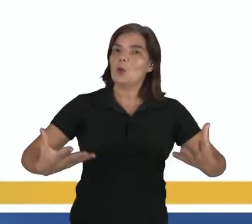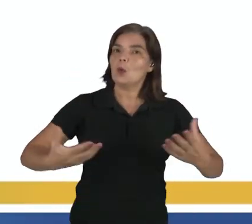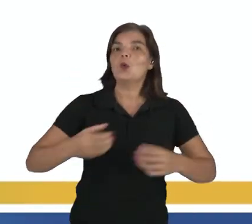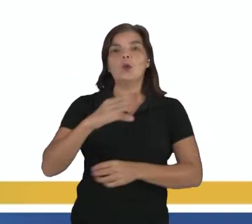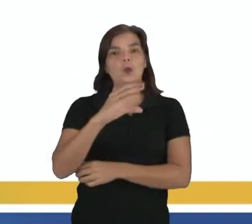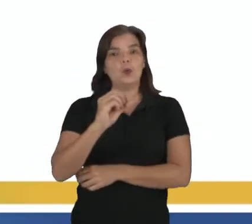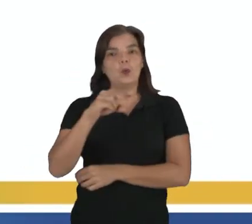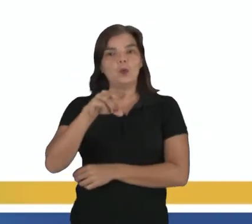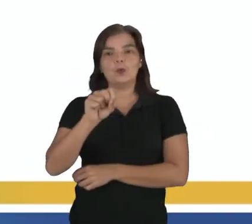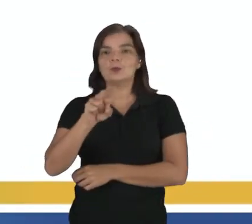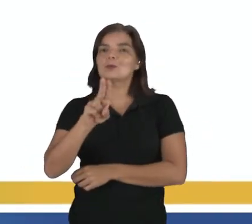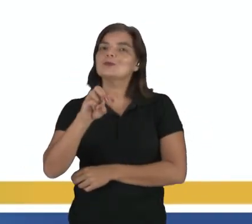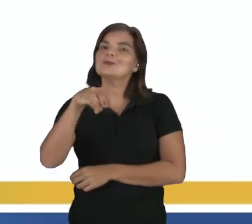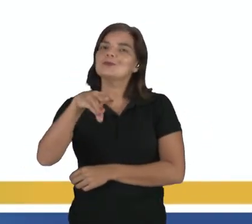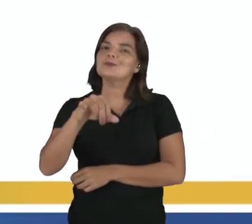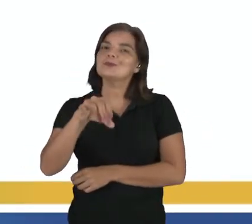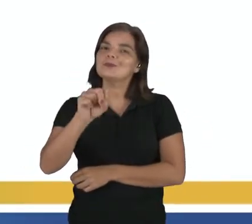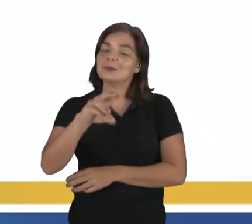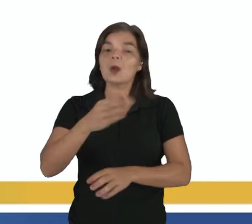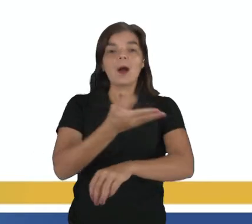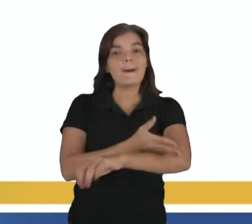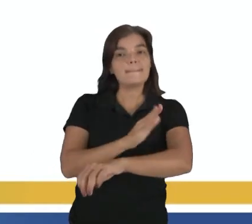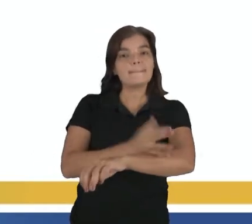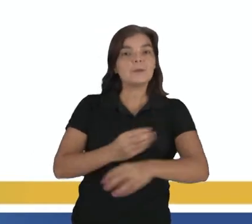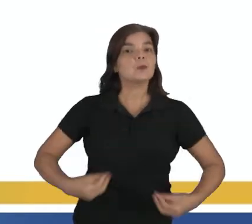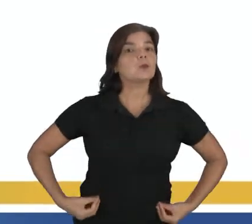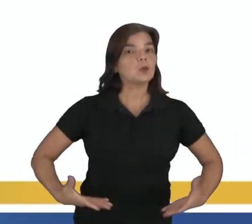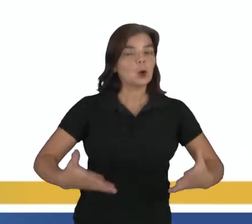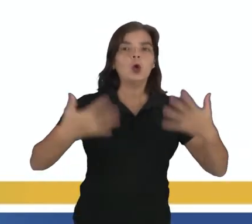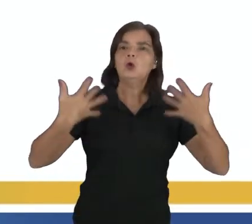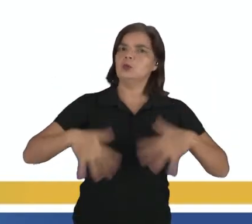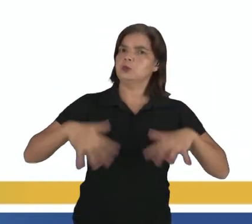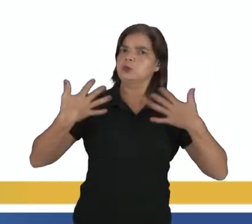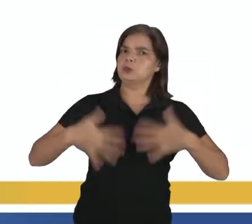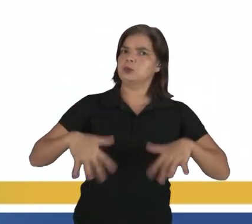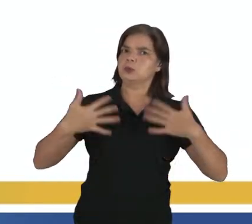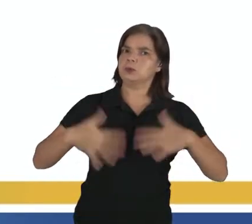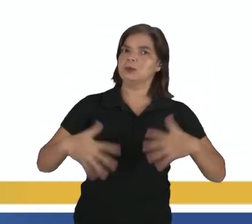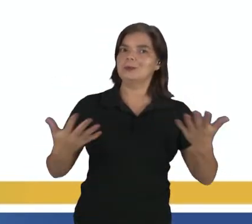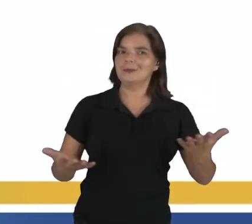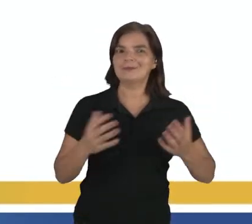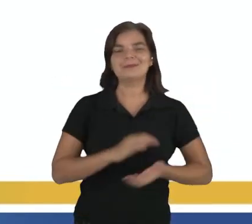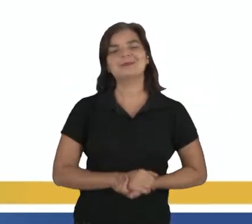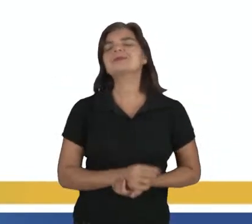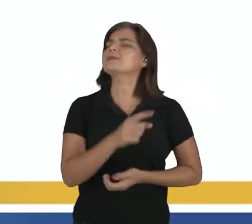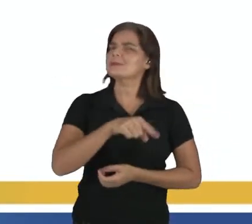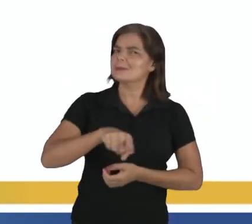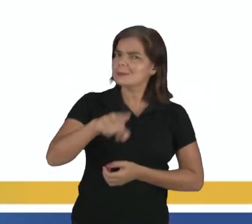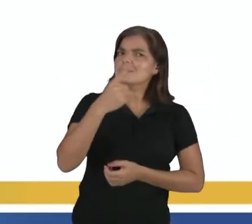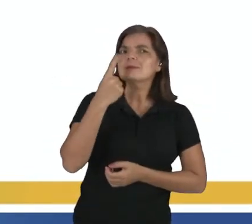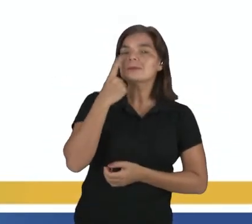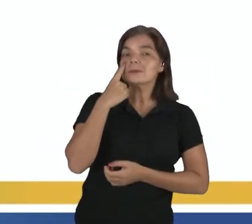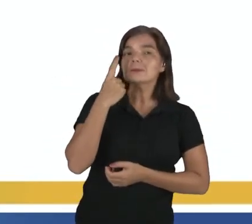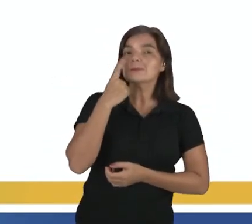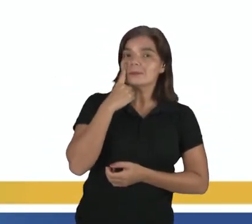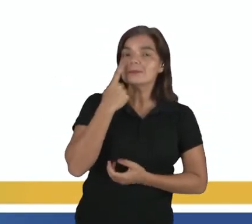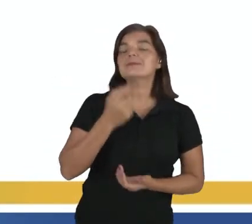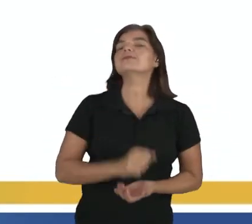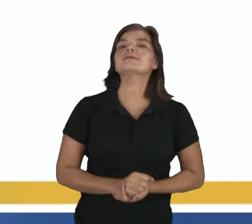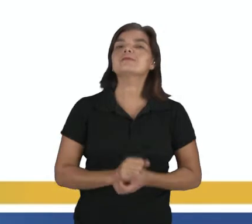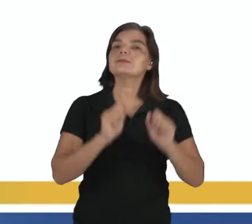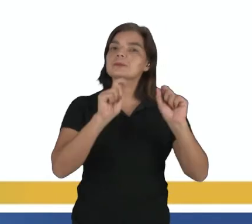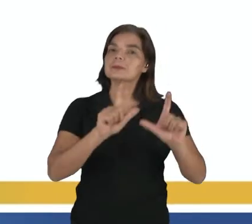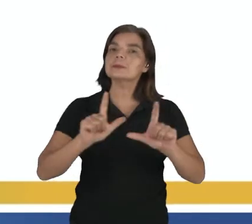acaba sendo a prática do consumo, só que de uma forma mais exagerada. Então vocês podem visualizar